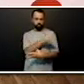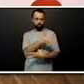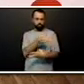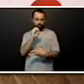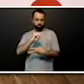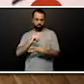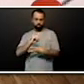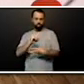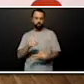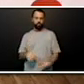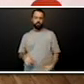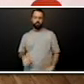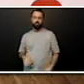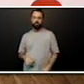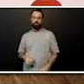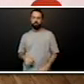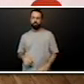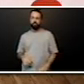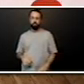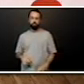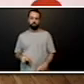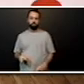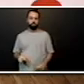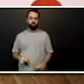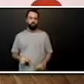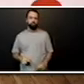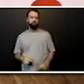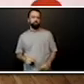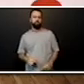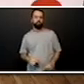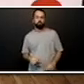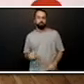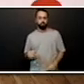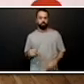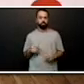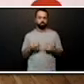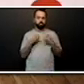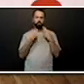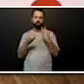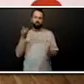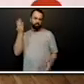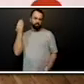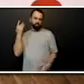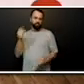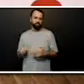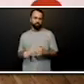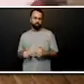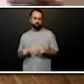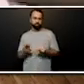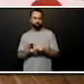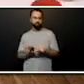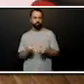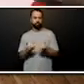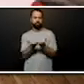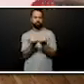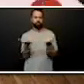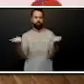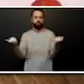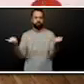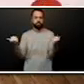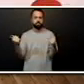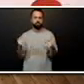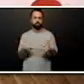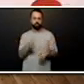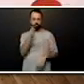Eu já comentei nas aulas anteriores. Na eta numérica,